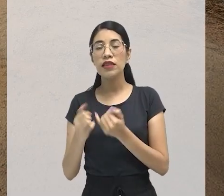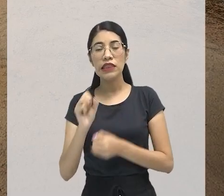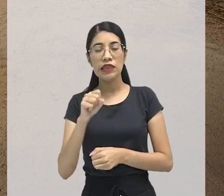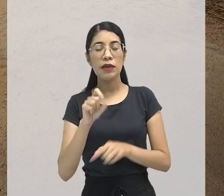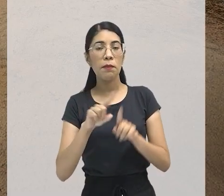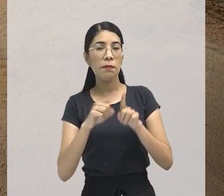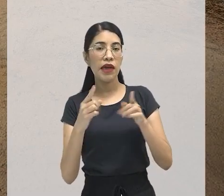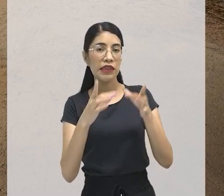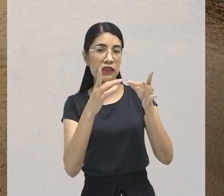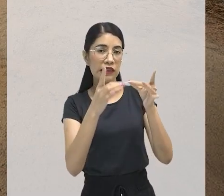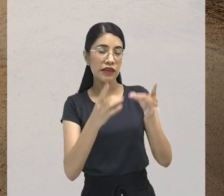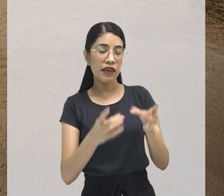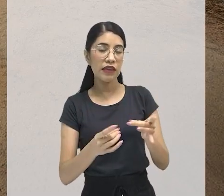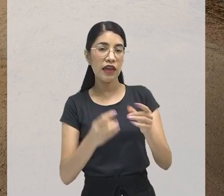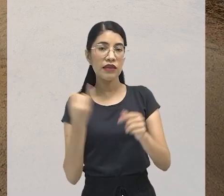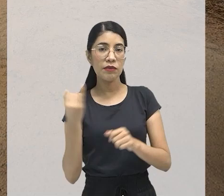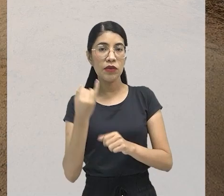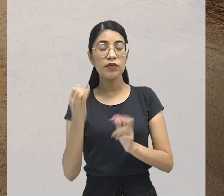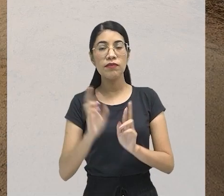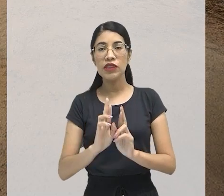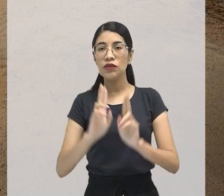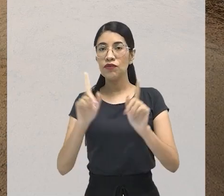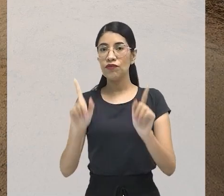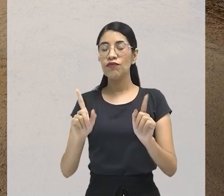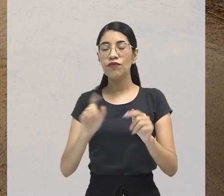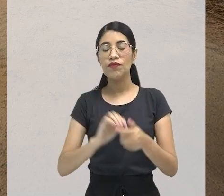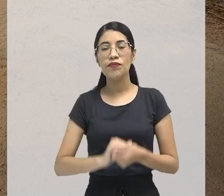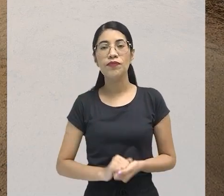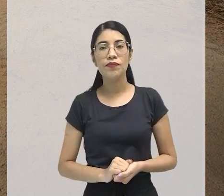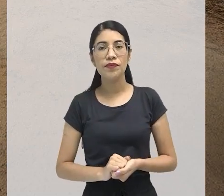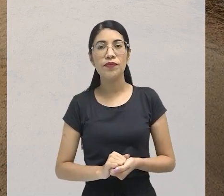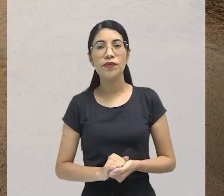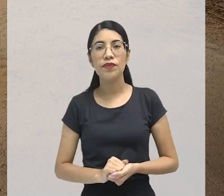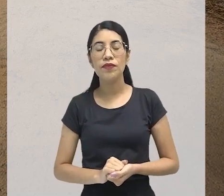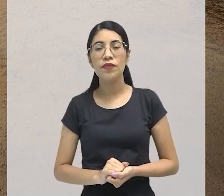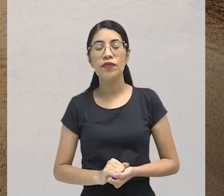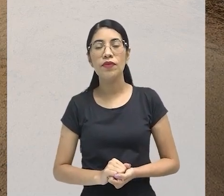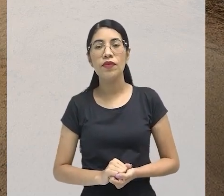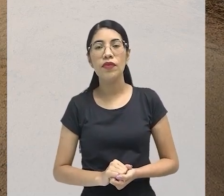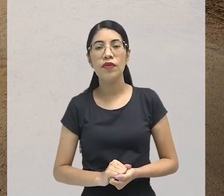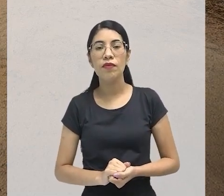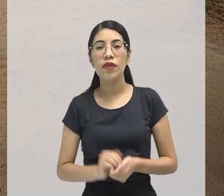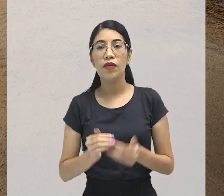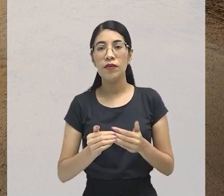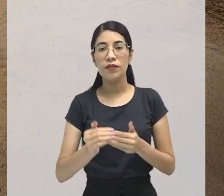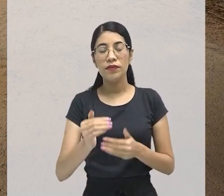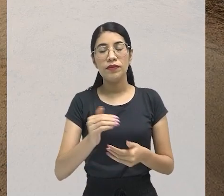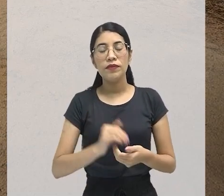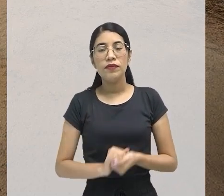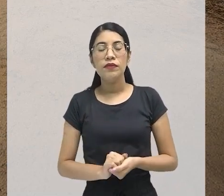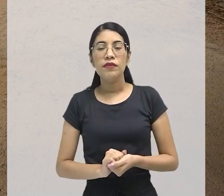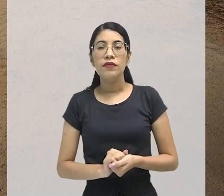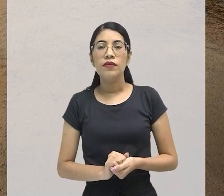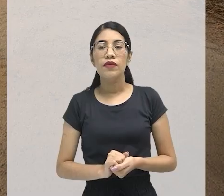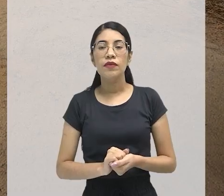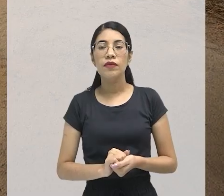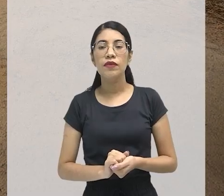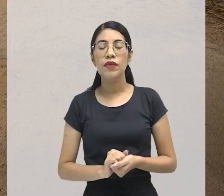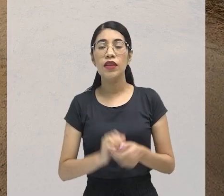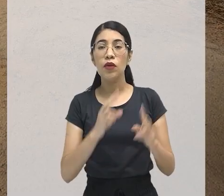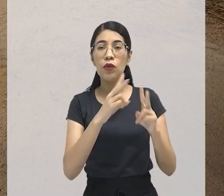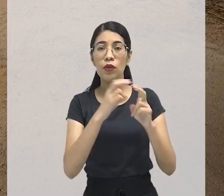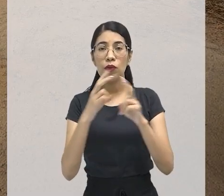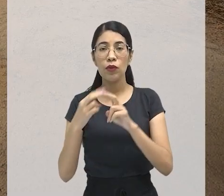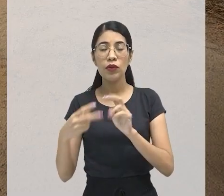alguns detalhes que diferenciam, né, uma da outra, ok? Tá bom? Então, prosseguindo aí, ó, nós vamos ver aí, ó,